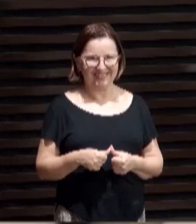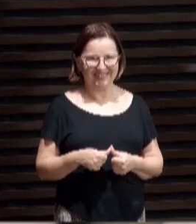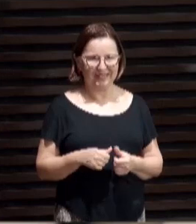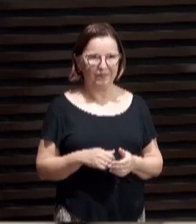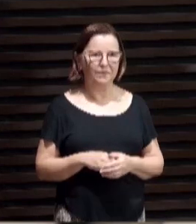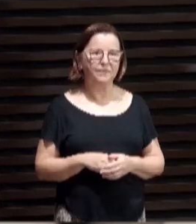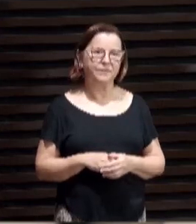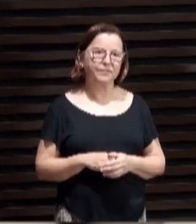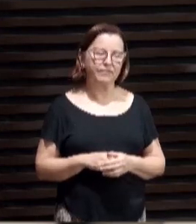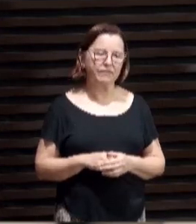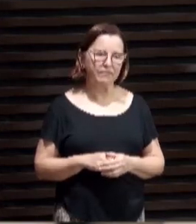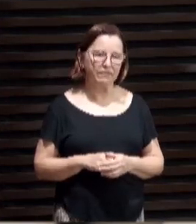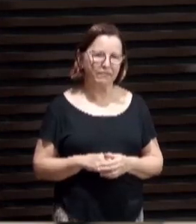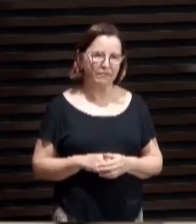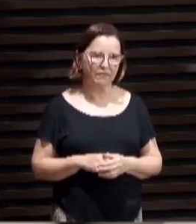Porque na